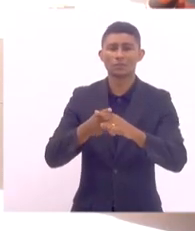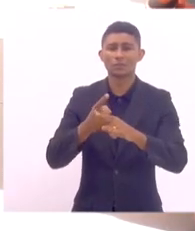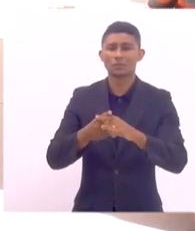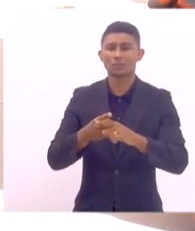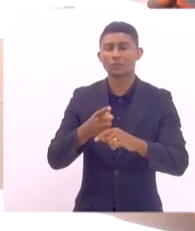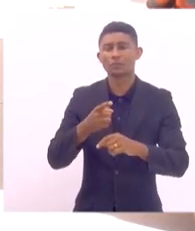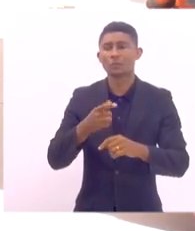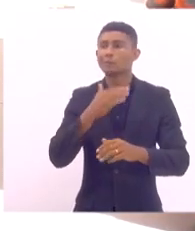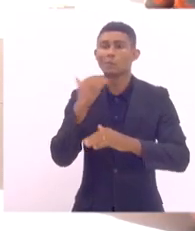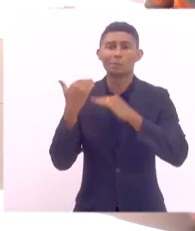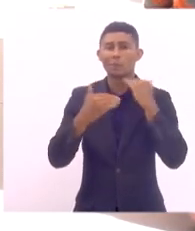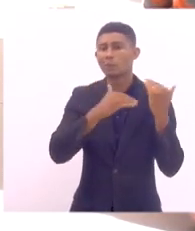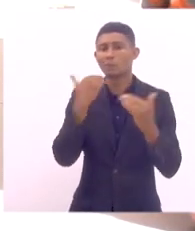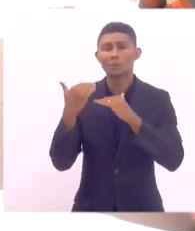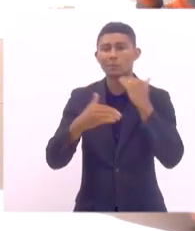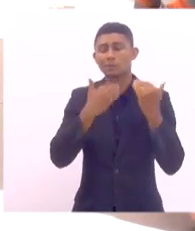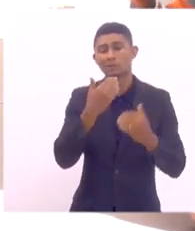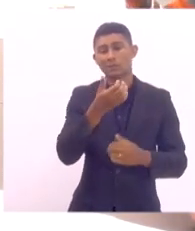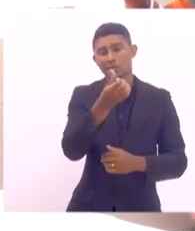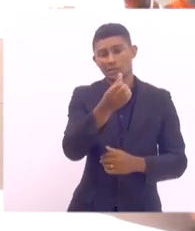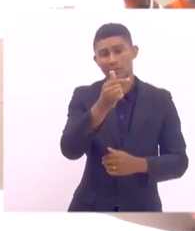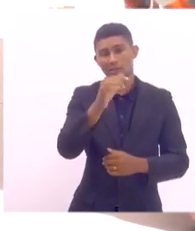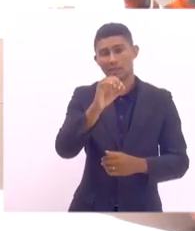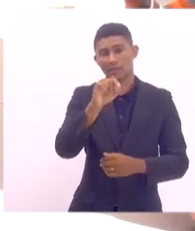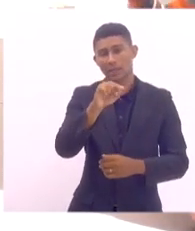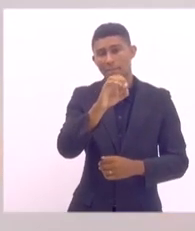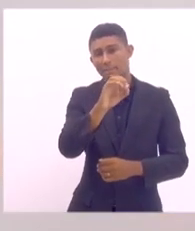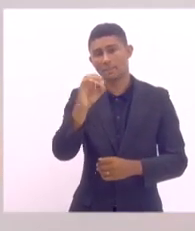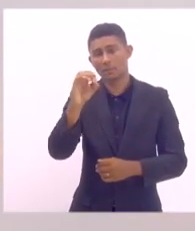Morreram 670 mil pessoas.